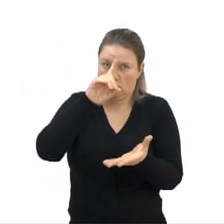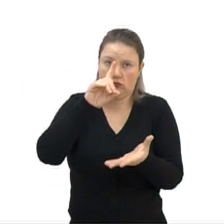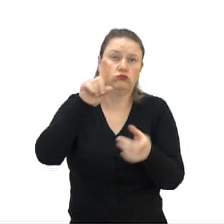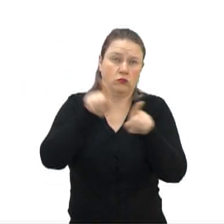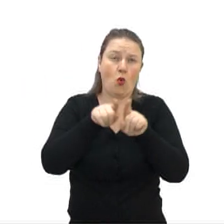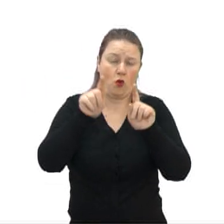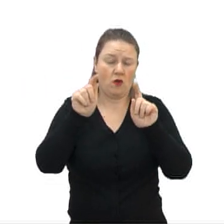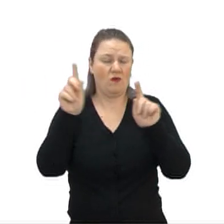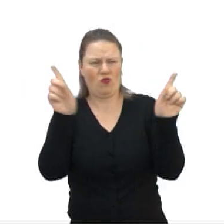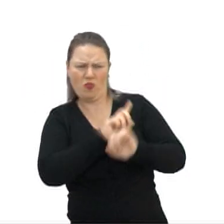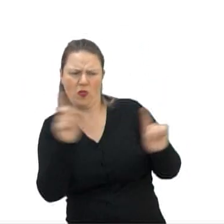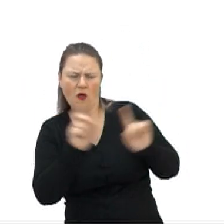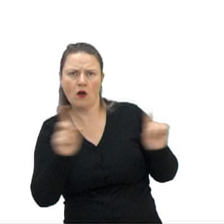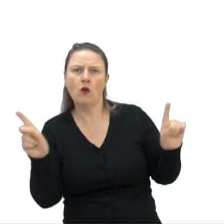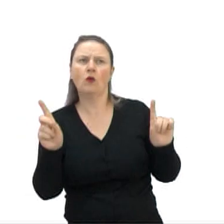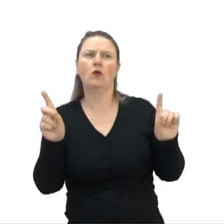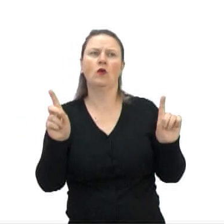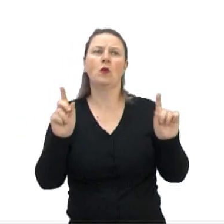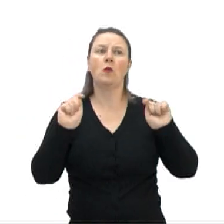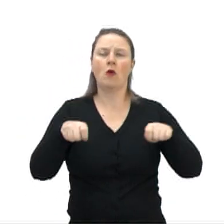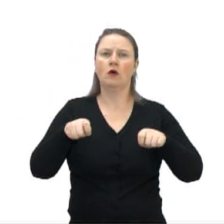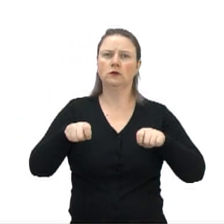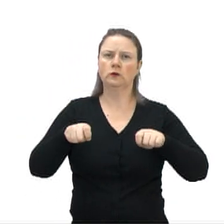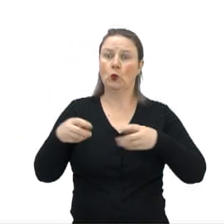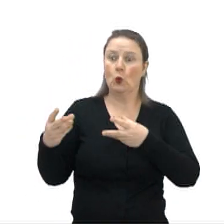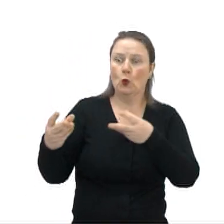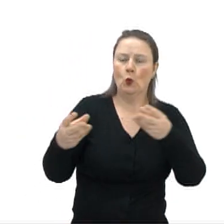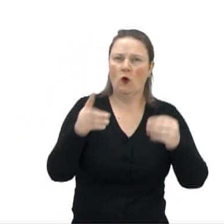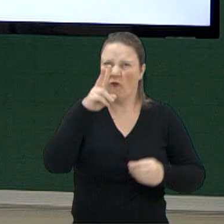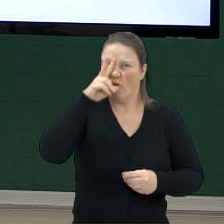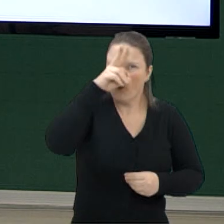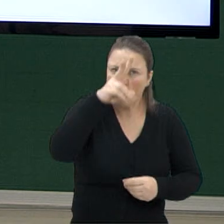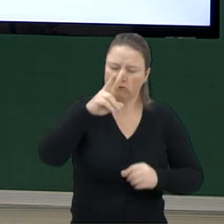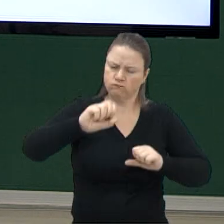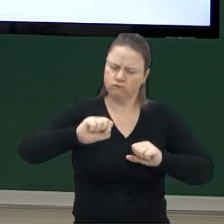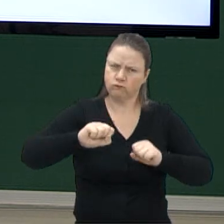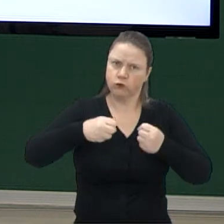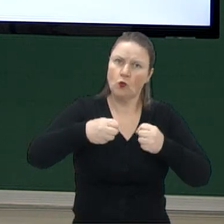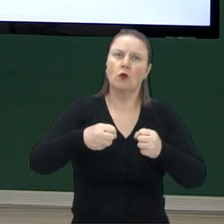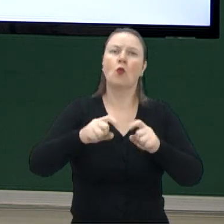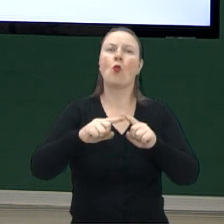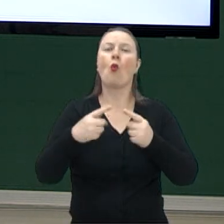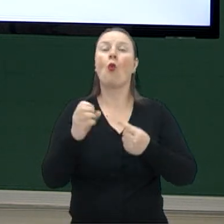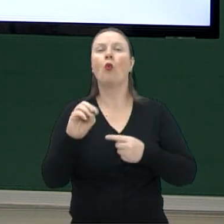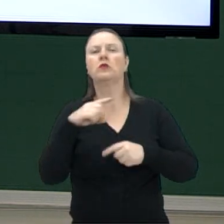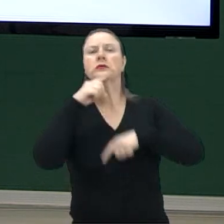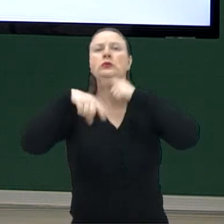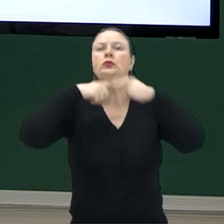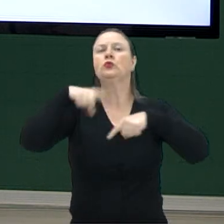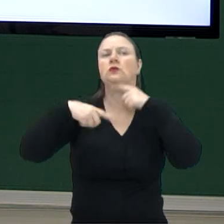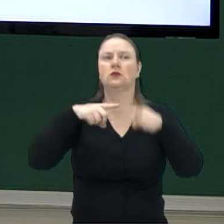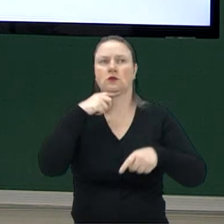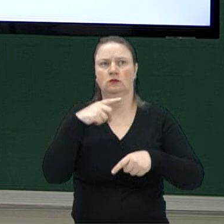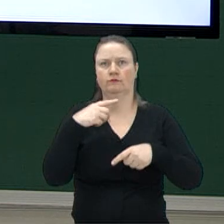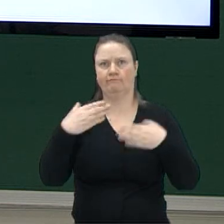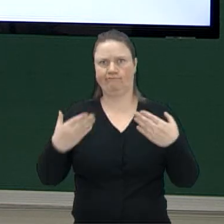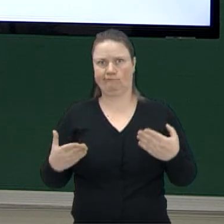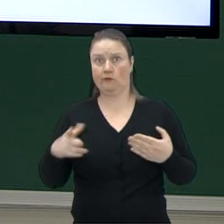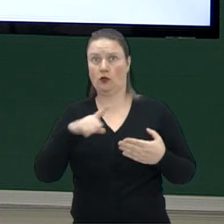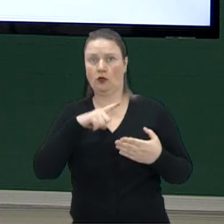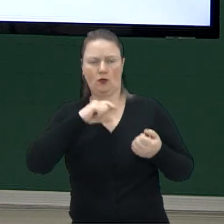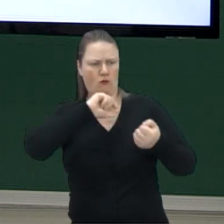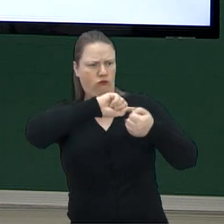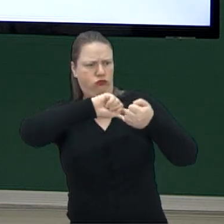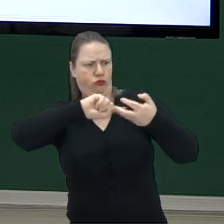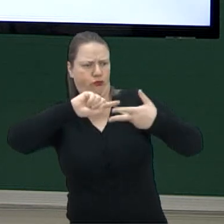uma negação, uma intensidade ou mesmo uma dúvida. Estas são as circunstâncias.